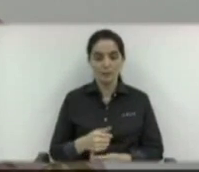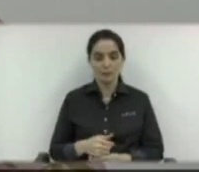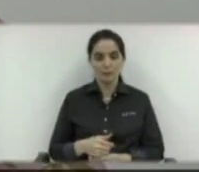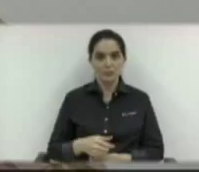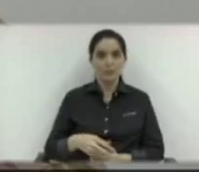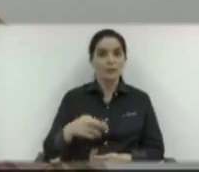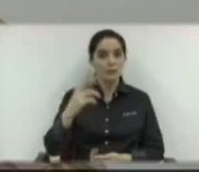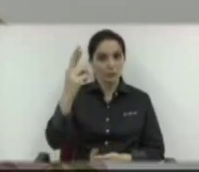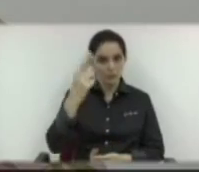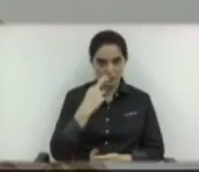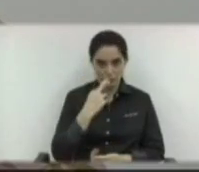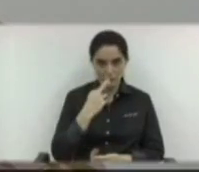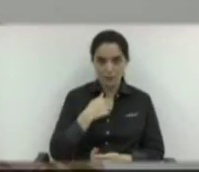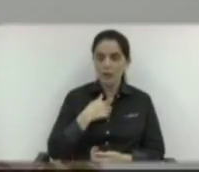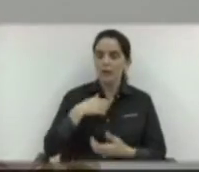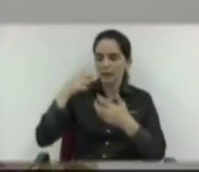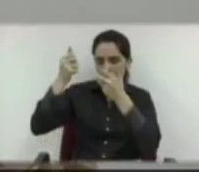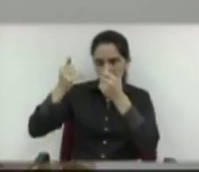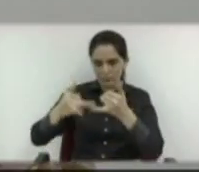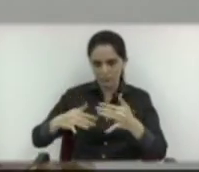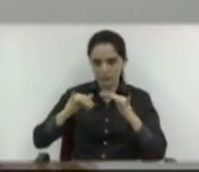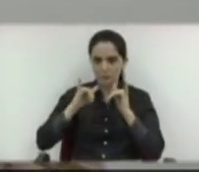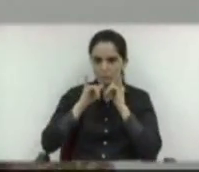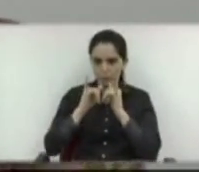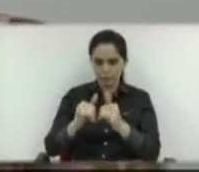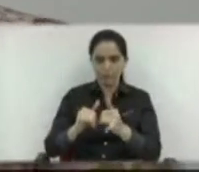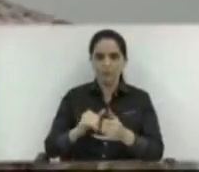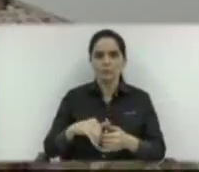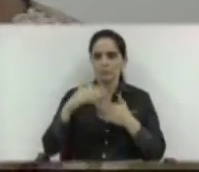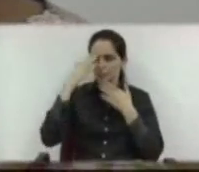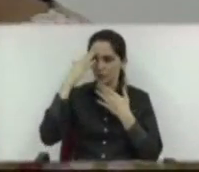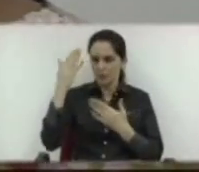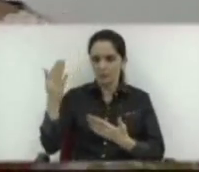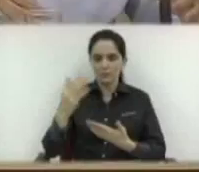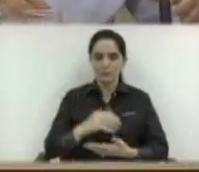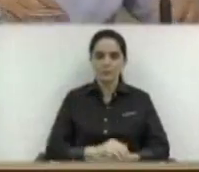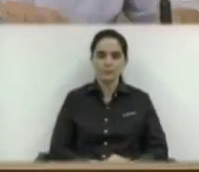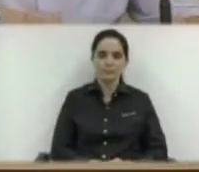eu encaminho a vocês a resposta que tive do Executivo. Muito obrigada.